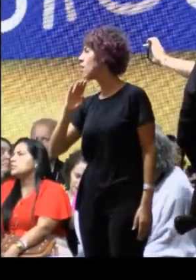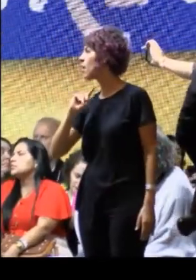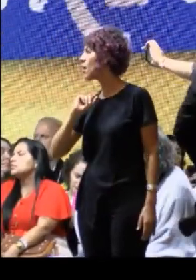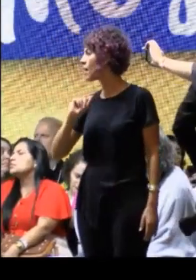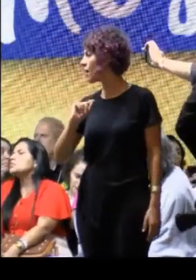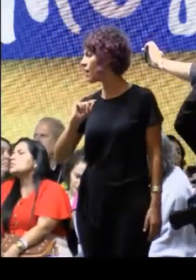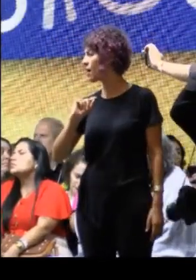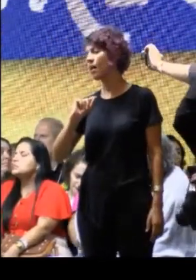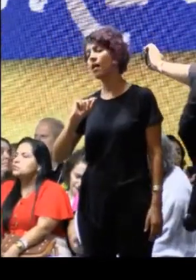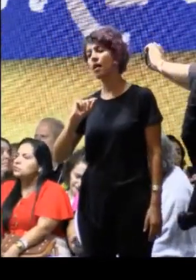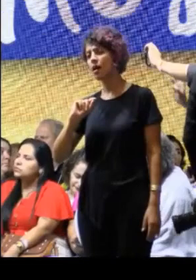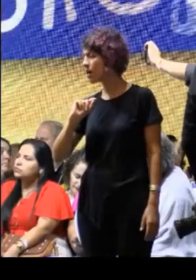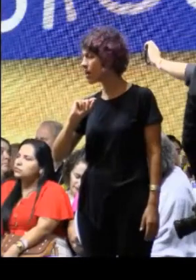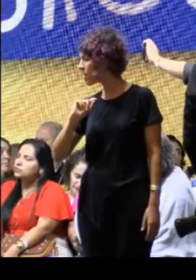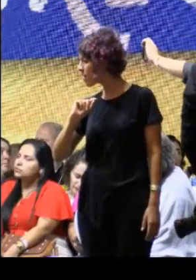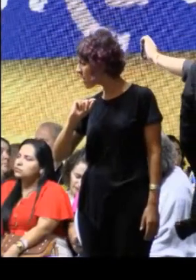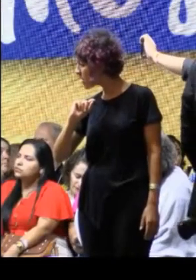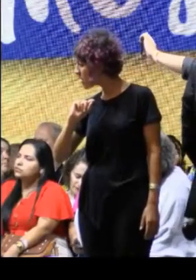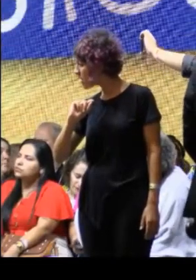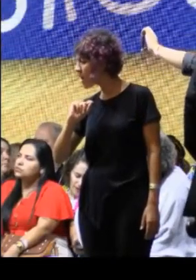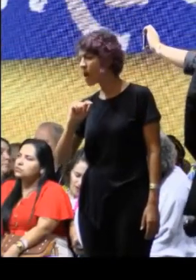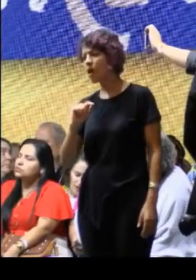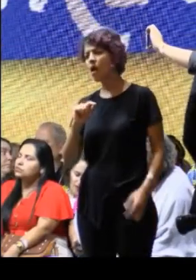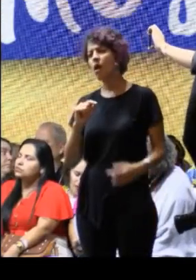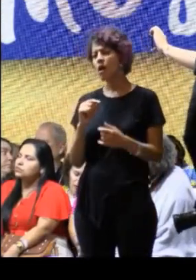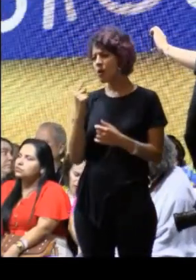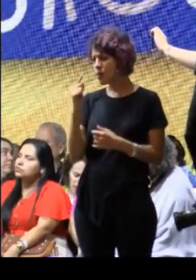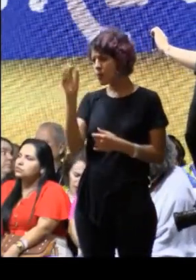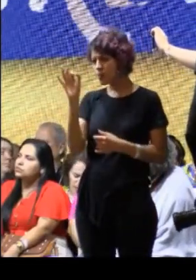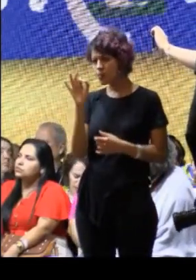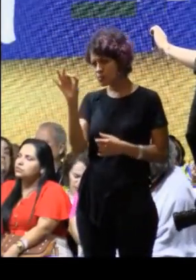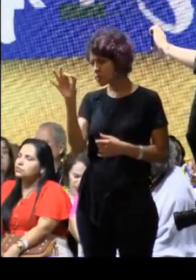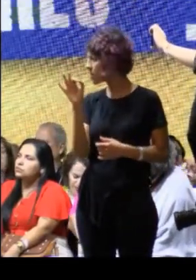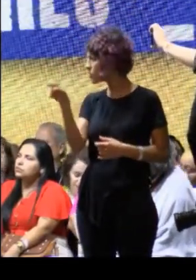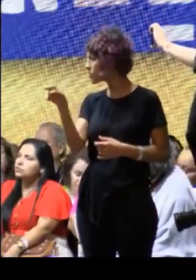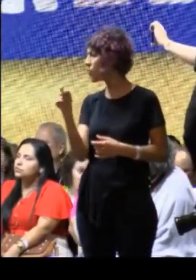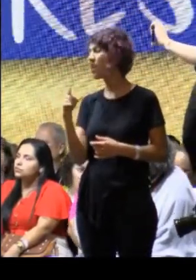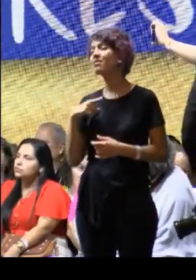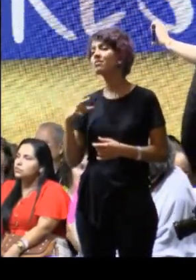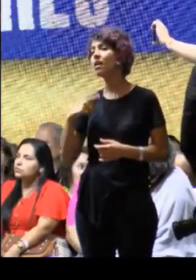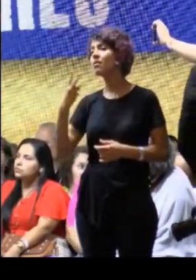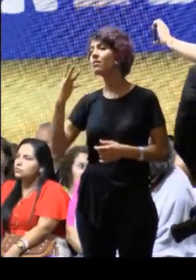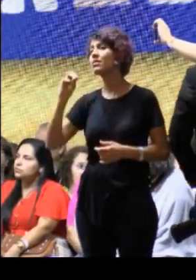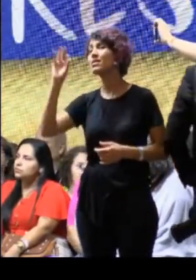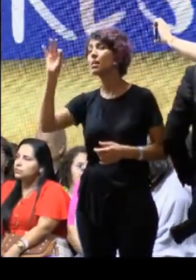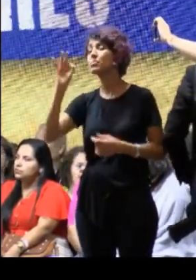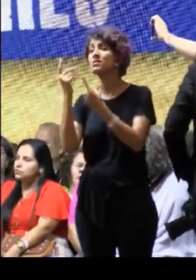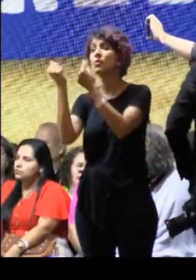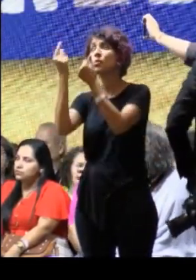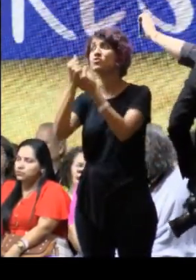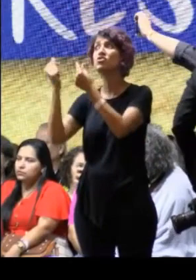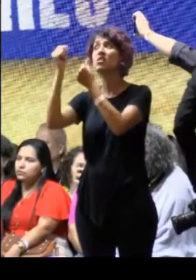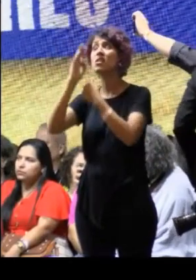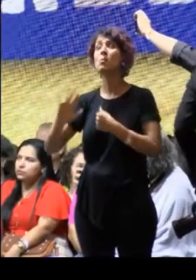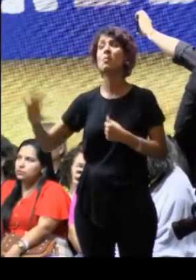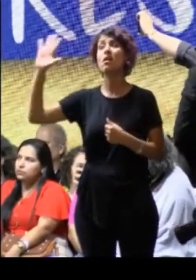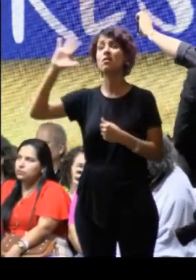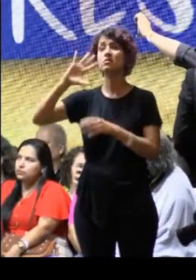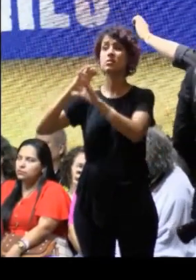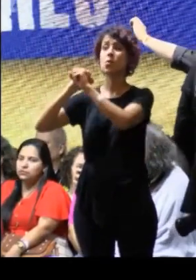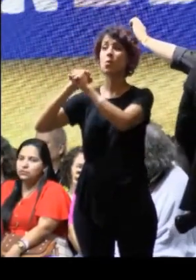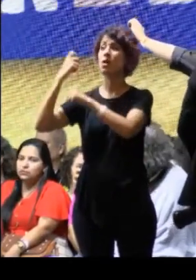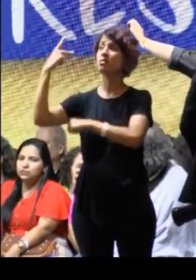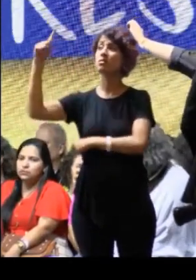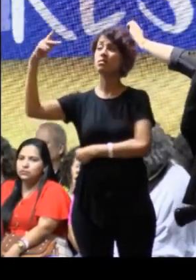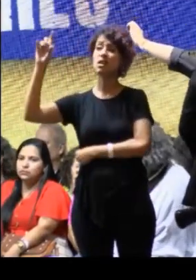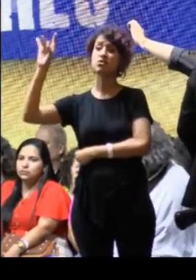esse vergonhoso fosso em que 1% da população detém 30% da renda nacional e para mais da